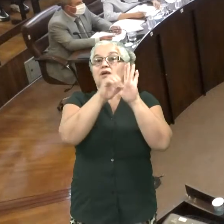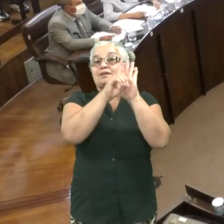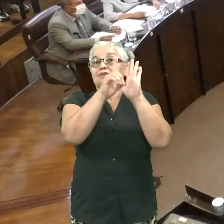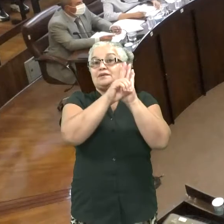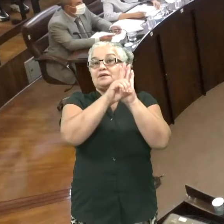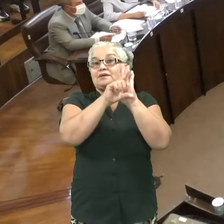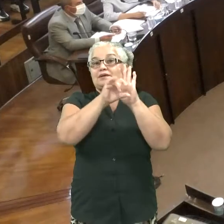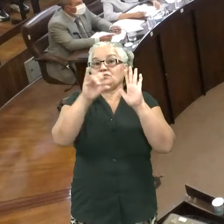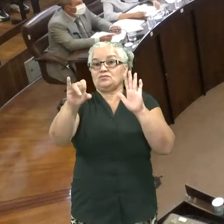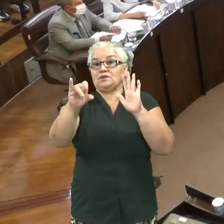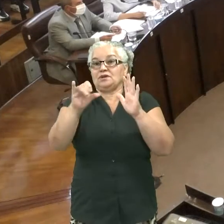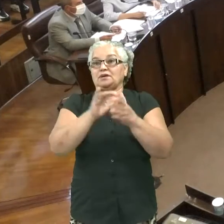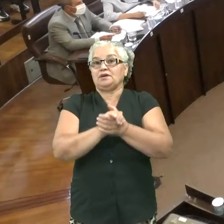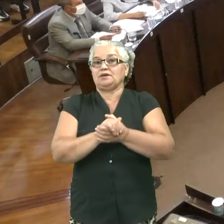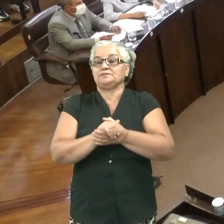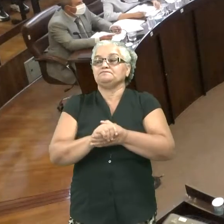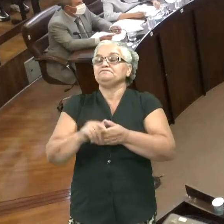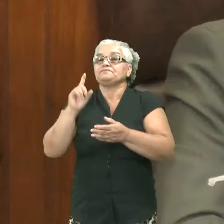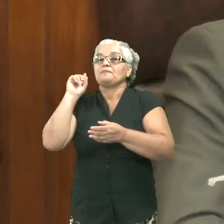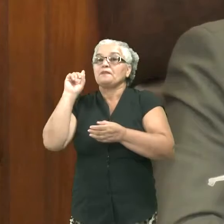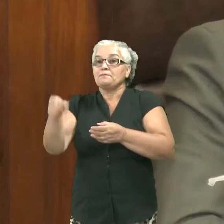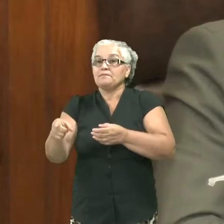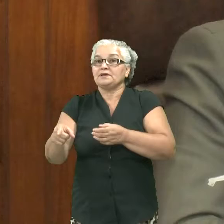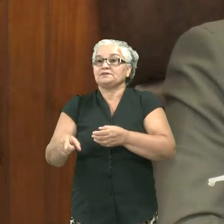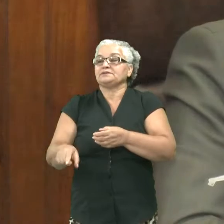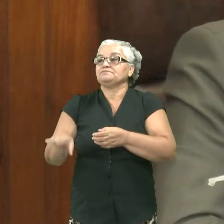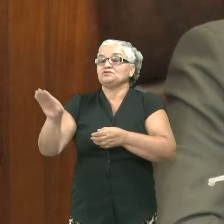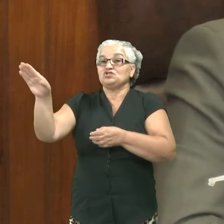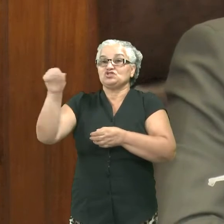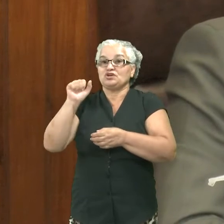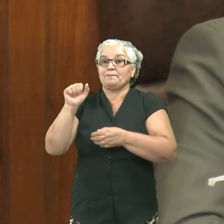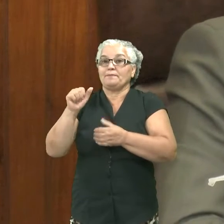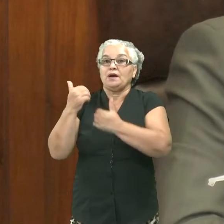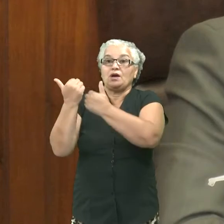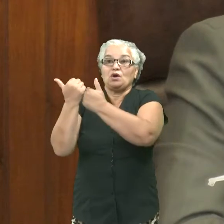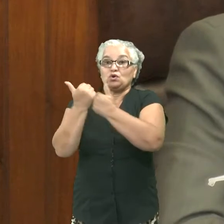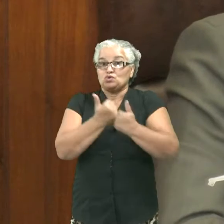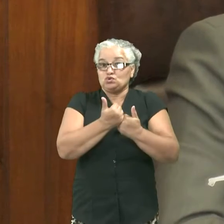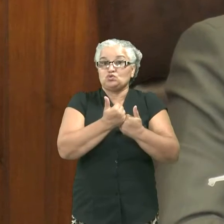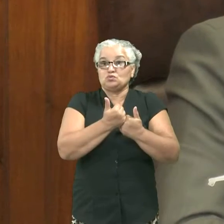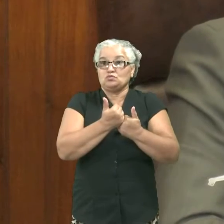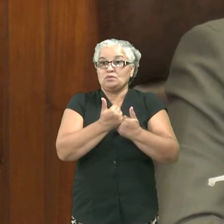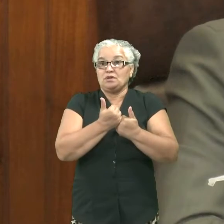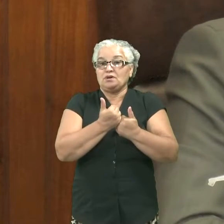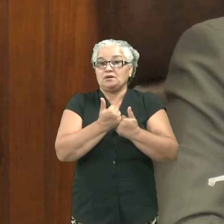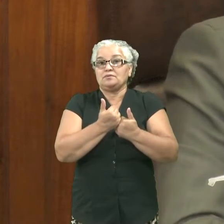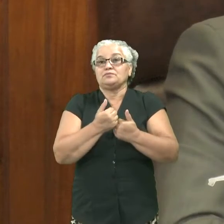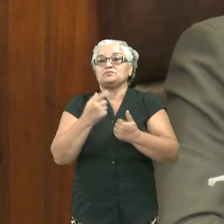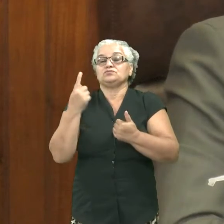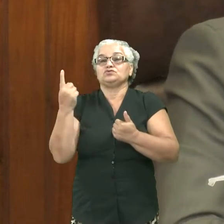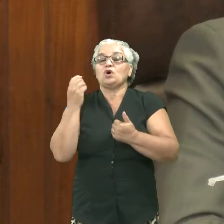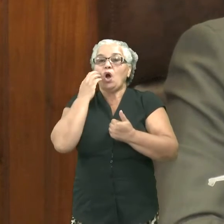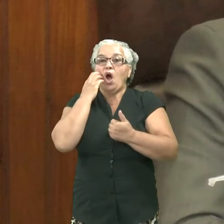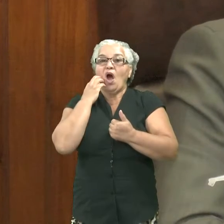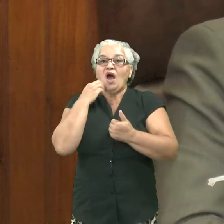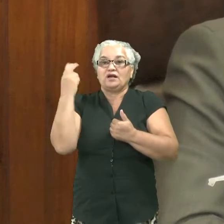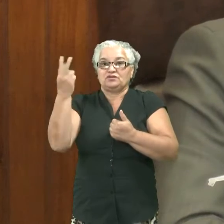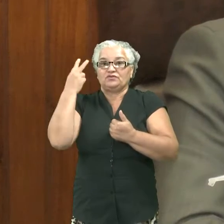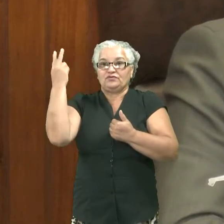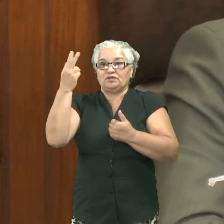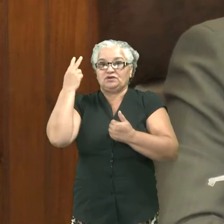67, determina a convocação de suplente de vereador impedido de votar. Desta